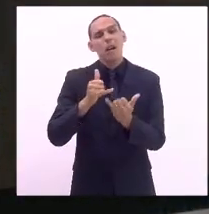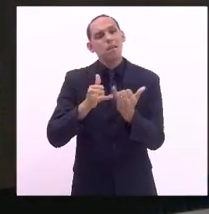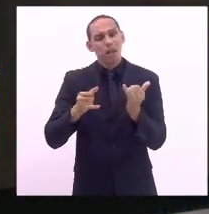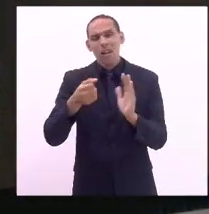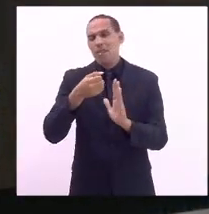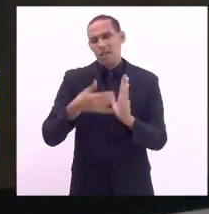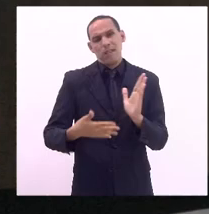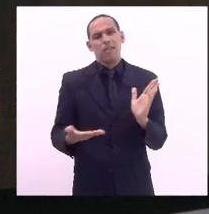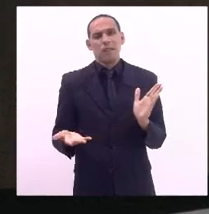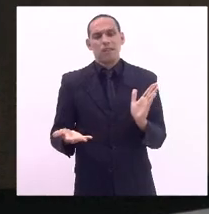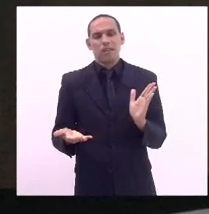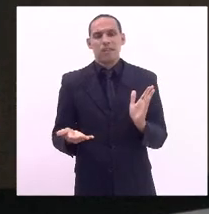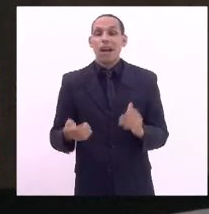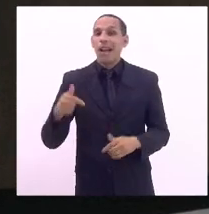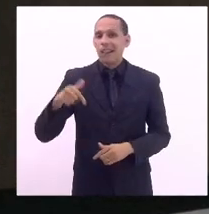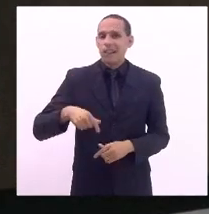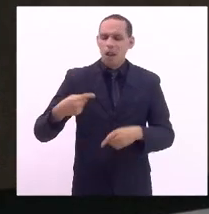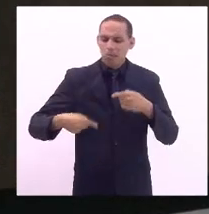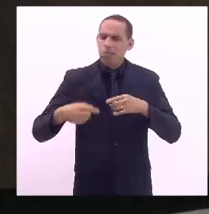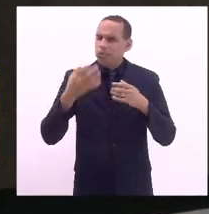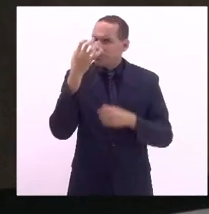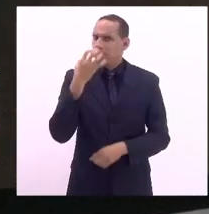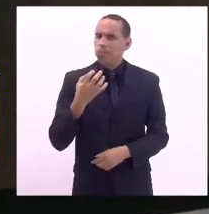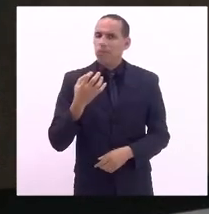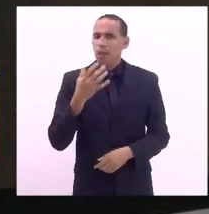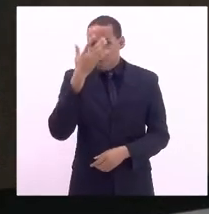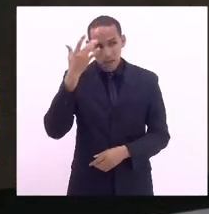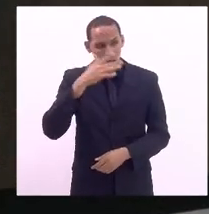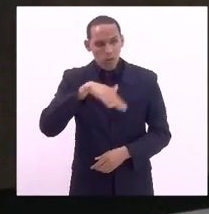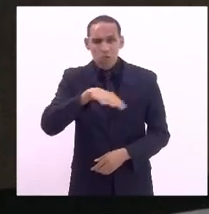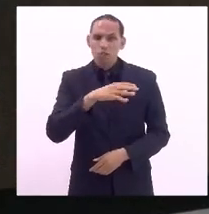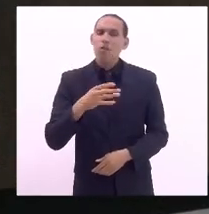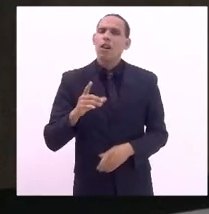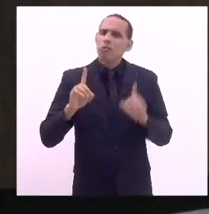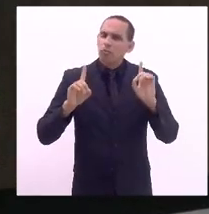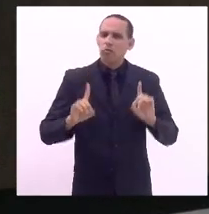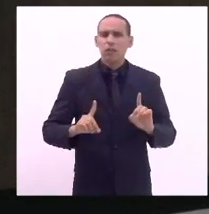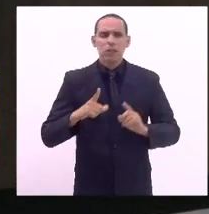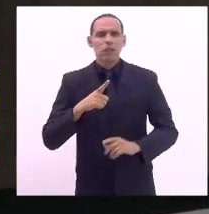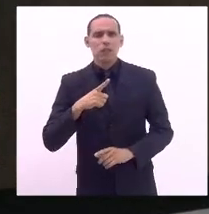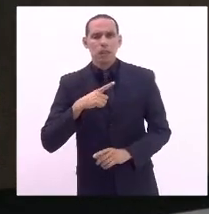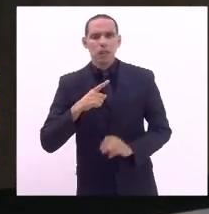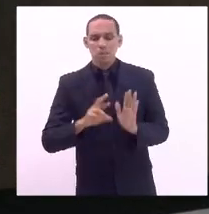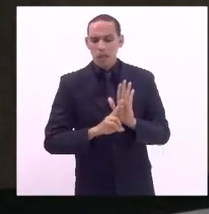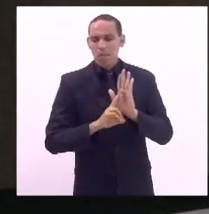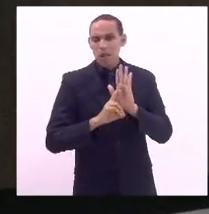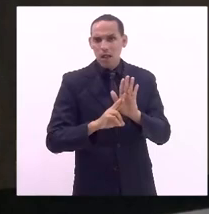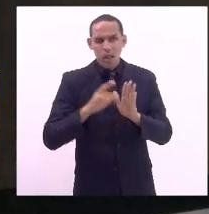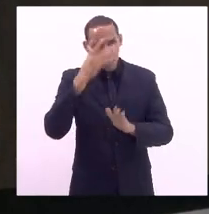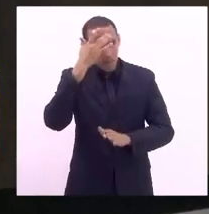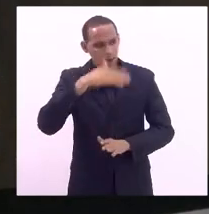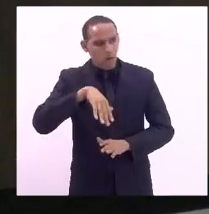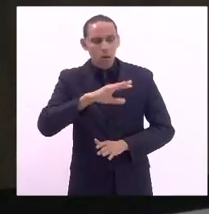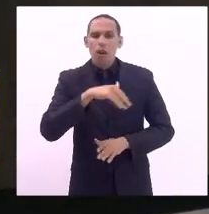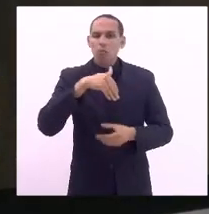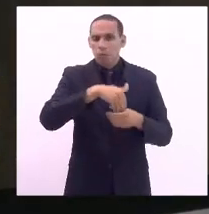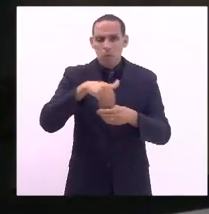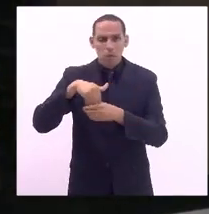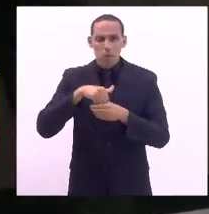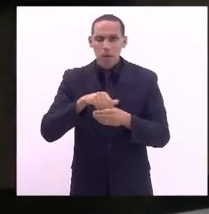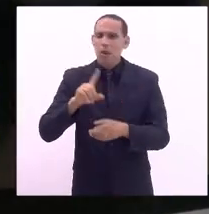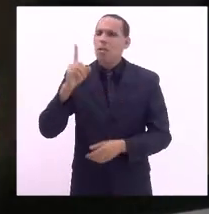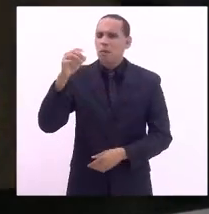séria. As pessoas têm direito de representarem os seus eleitores e as suas posições.